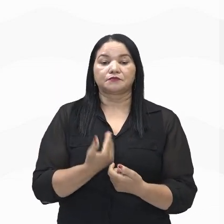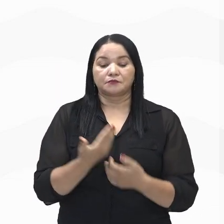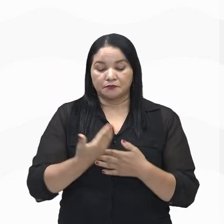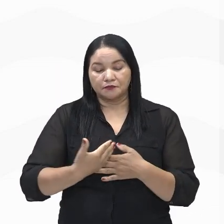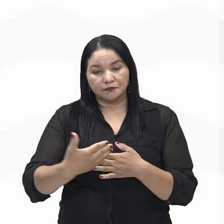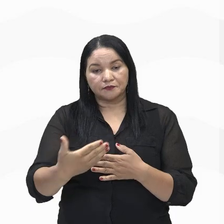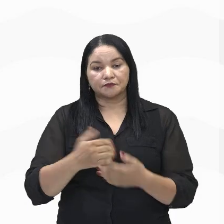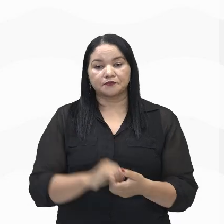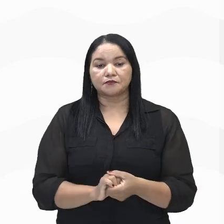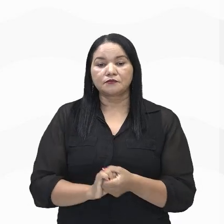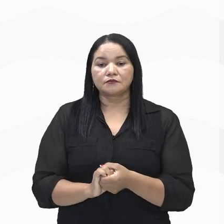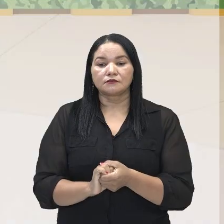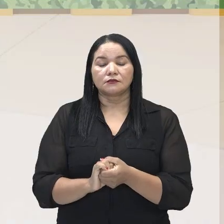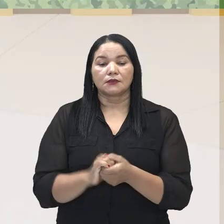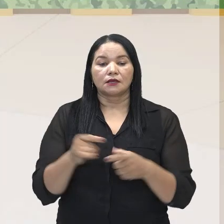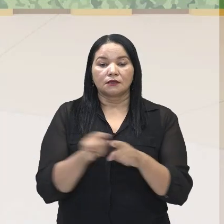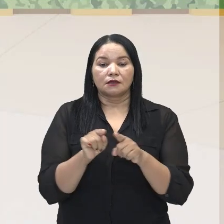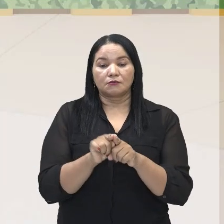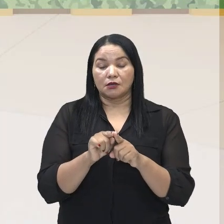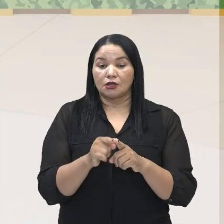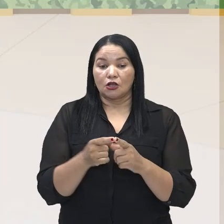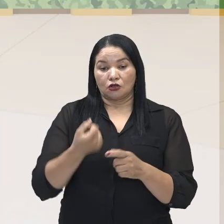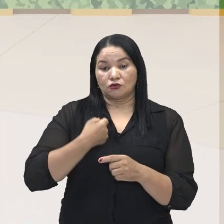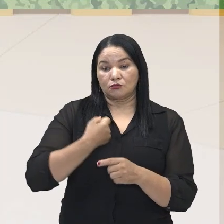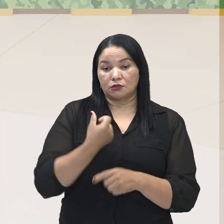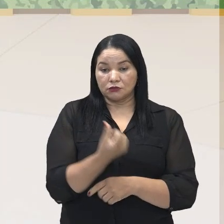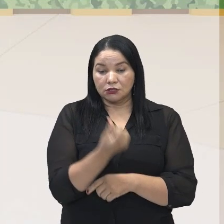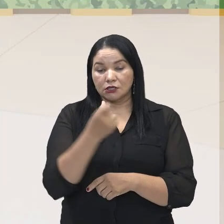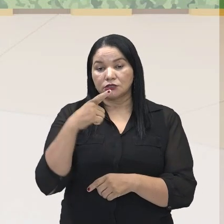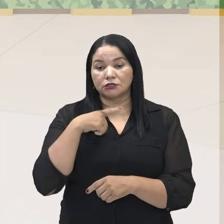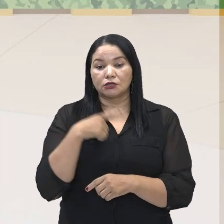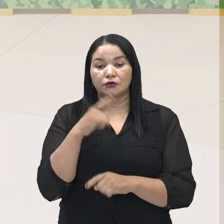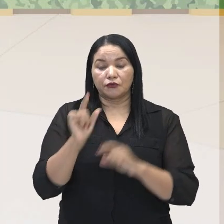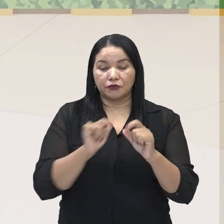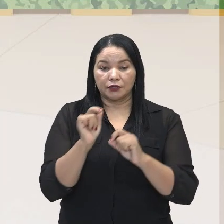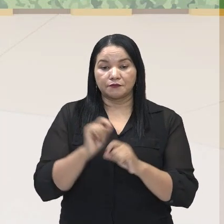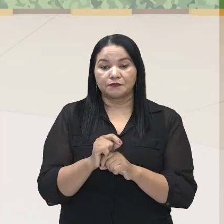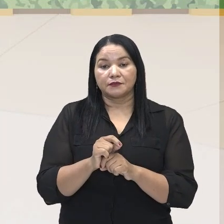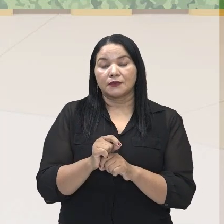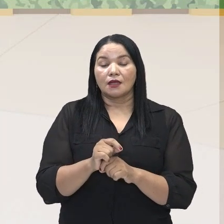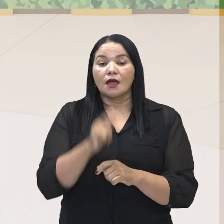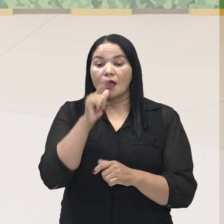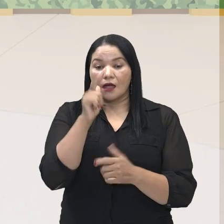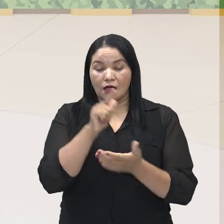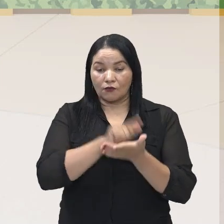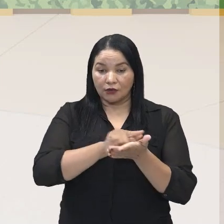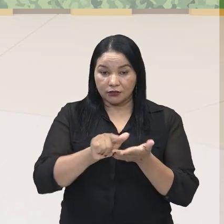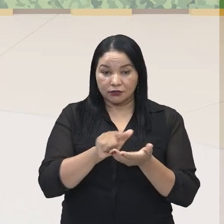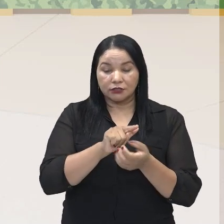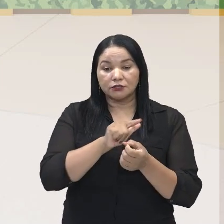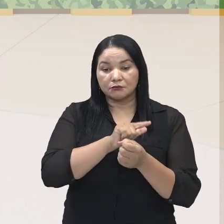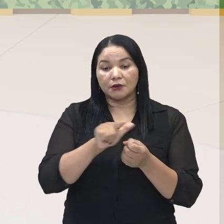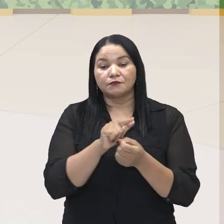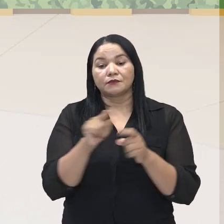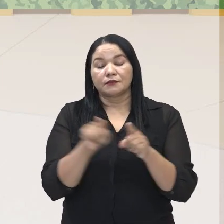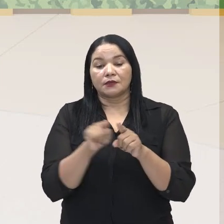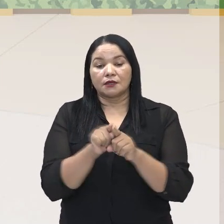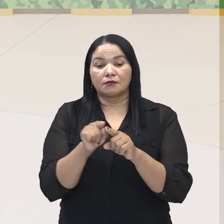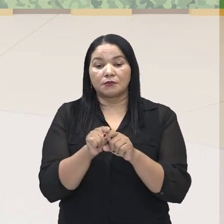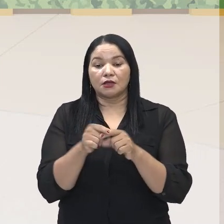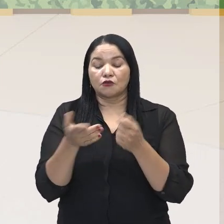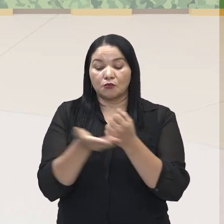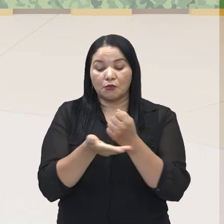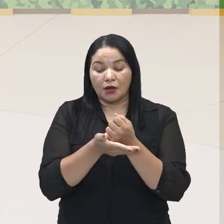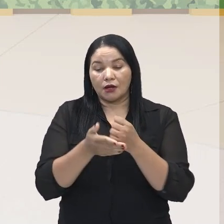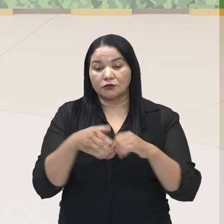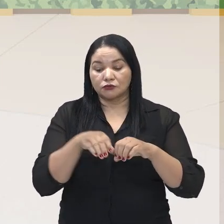continuidade, na ODS número 6, nós temos o seguinte: água potável e saneamento. E aqui é um